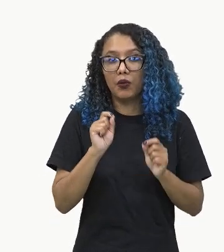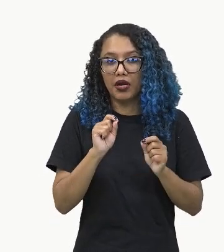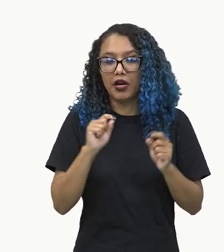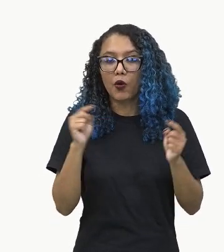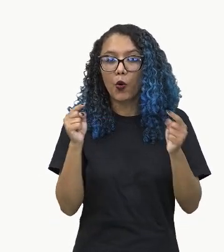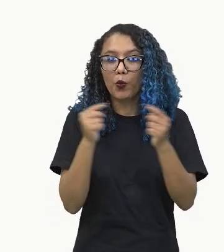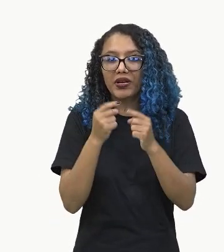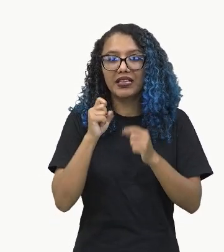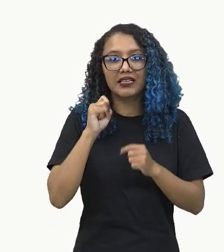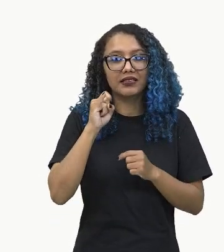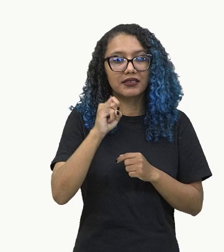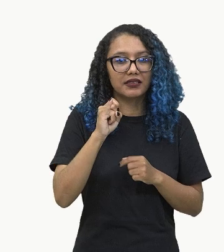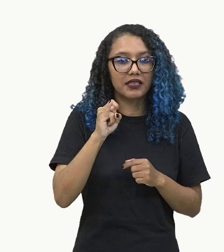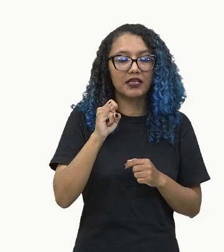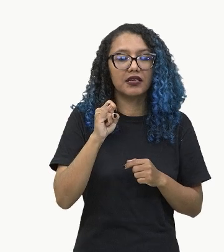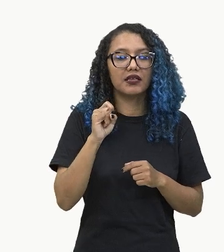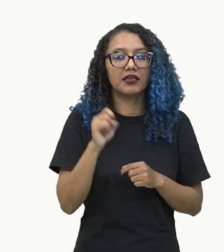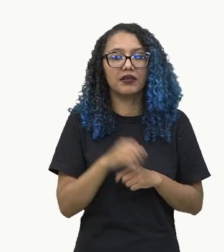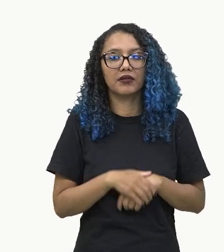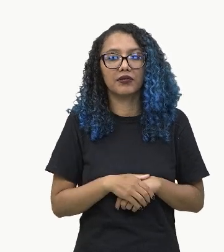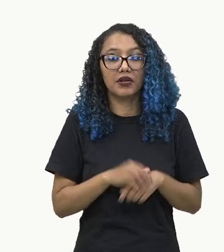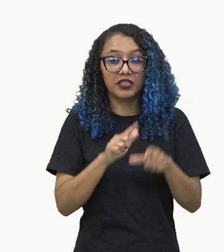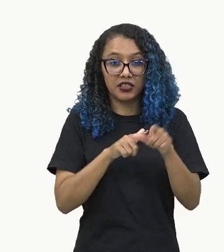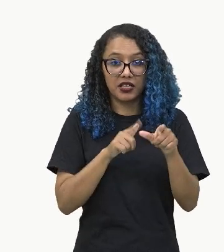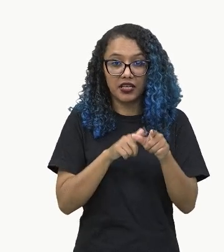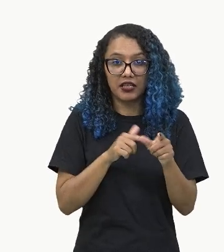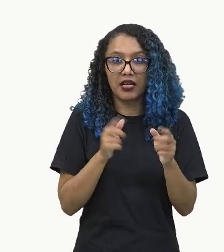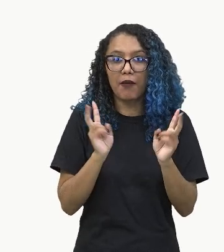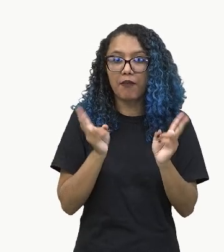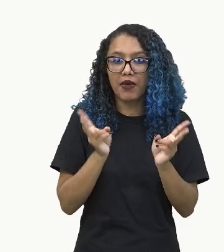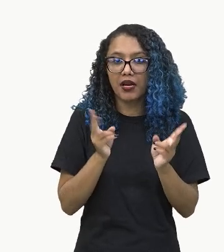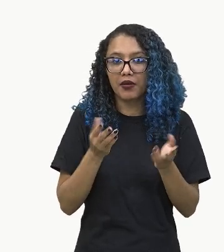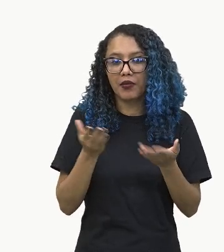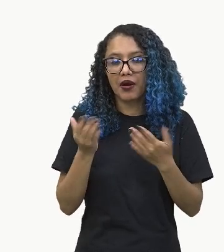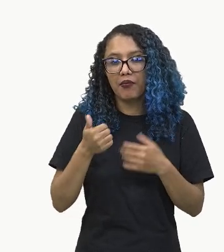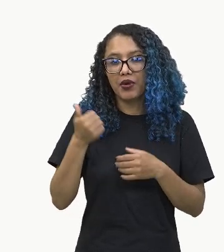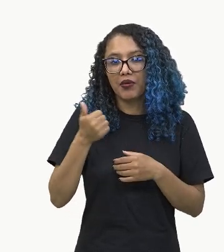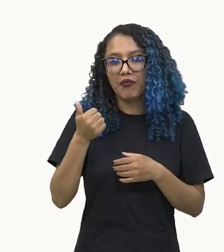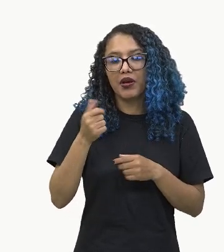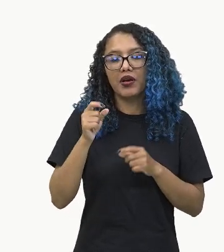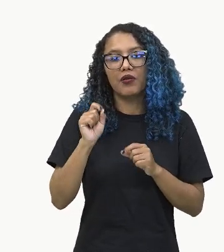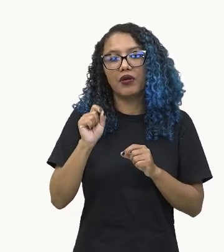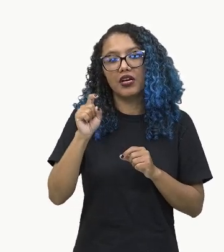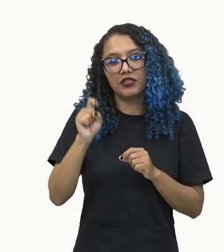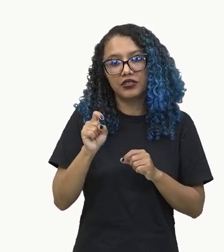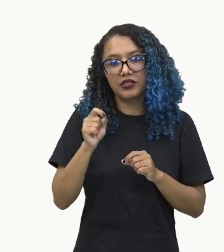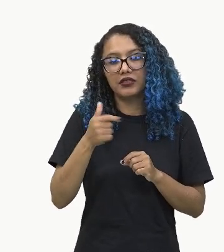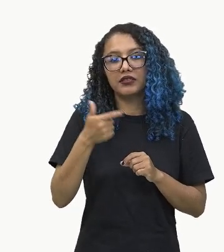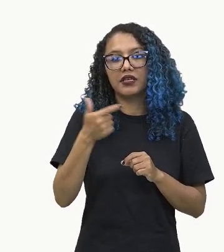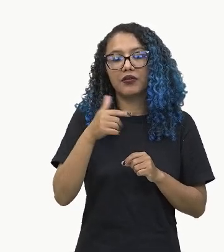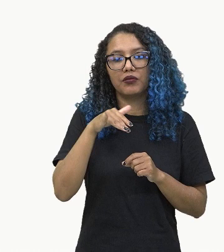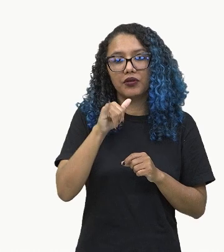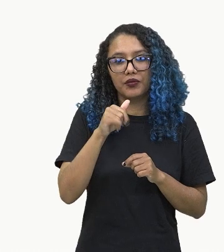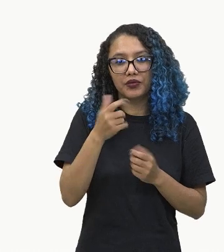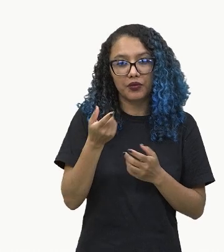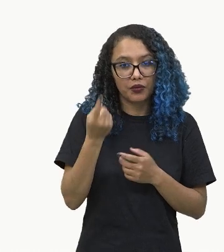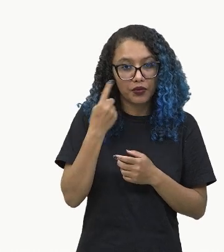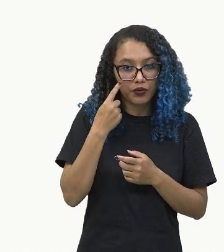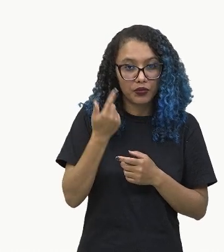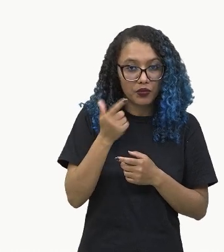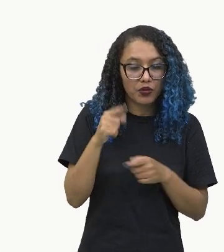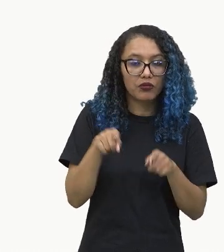Então, observe que o primeiro termo é x, segundo termo é y. Ó, primeiro termo é